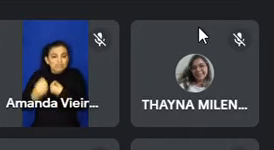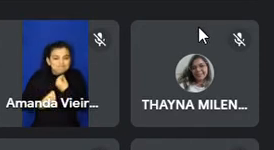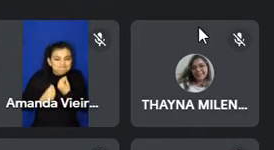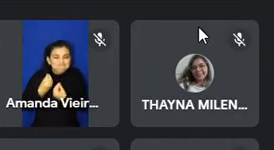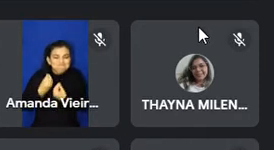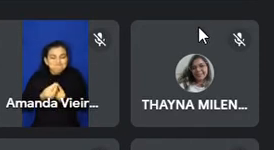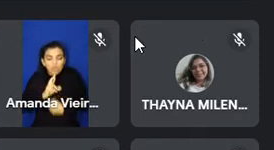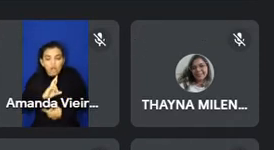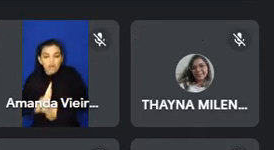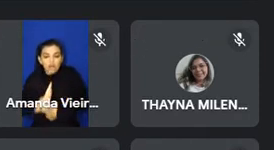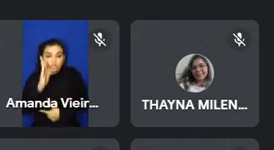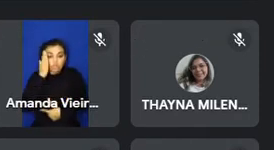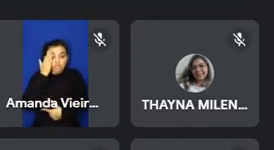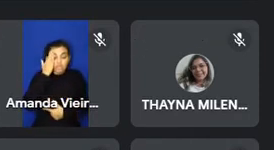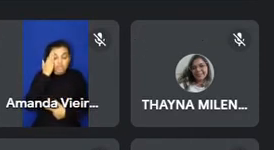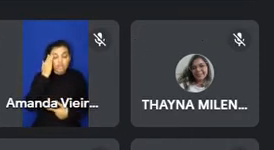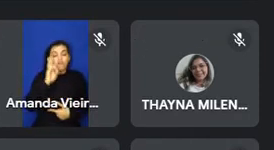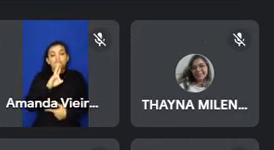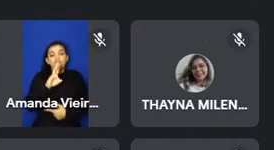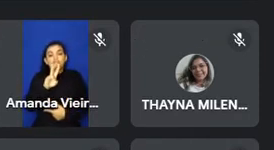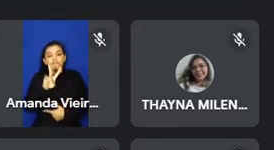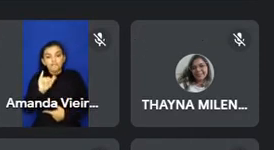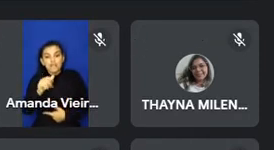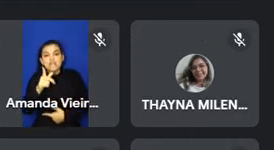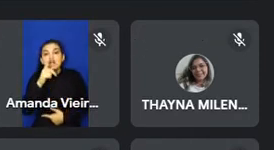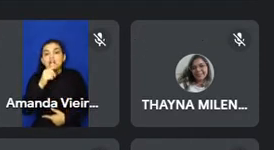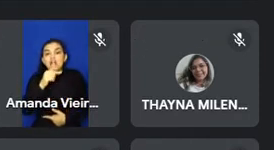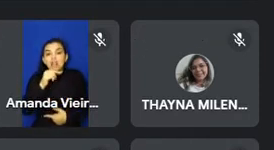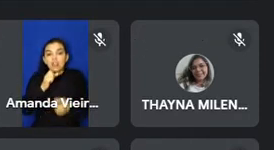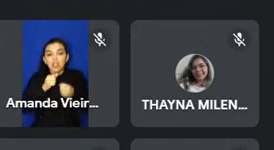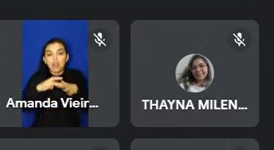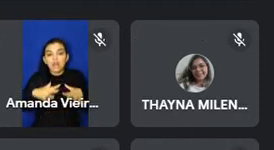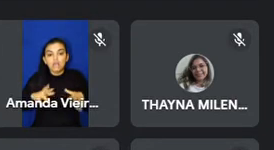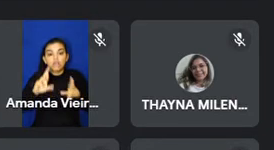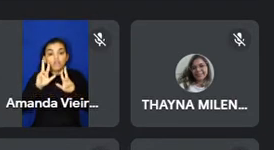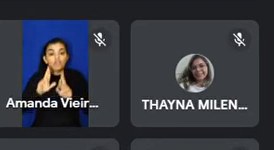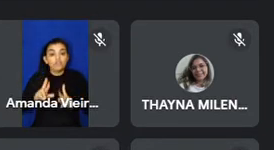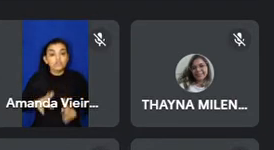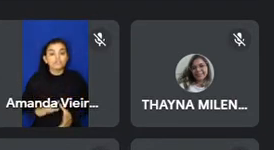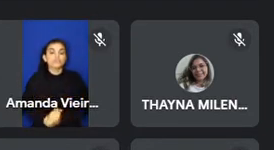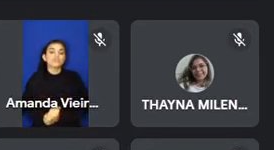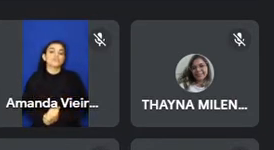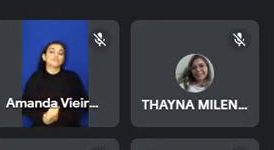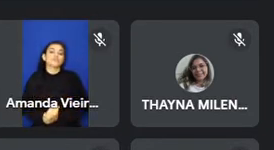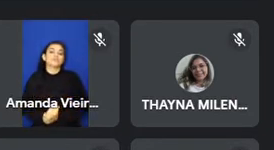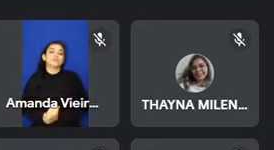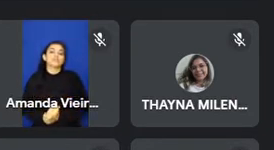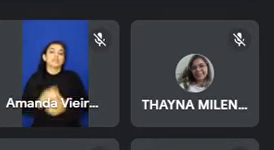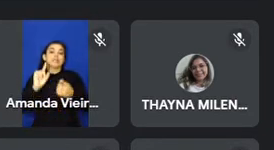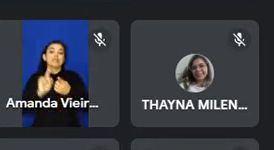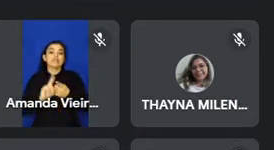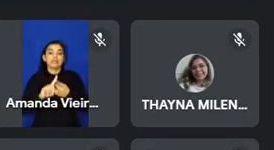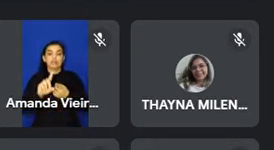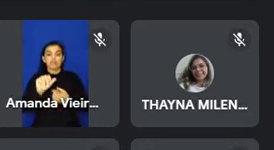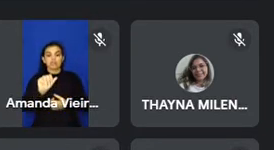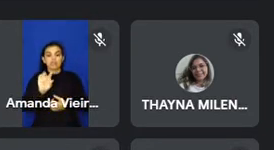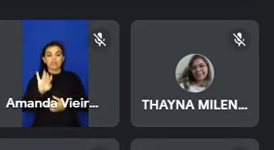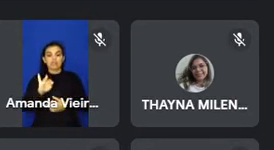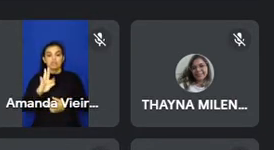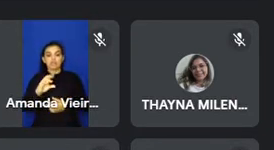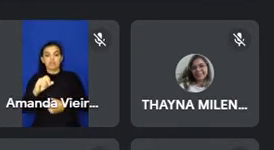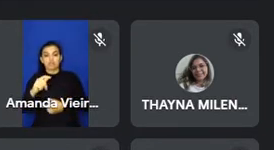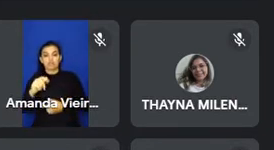secretar agora na forma livre os anticorpos anti-X. Esses anticorpos, se eu retirar uma amostra de